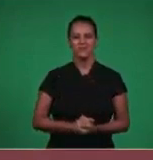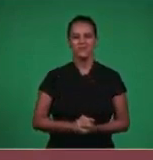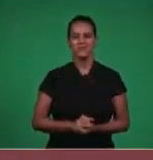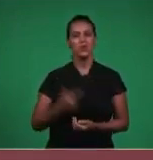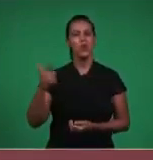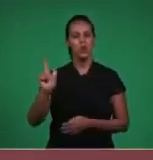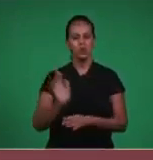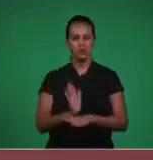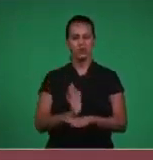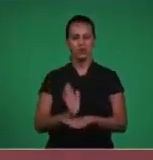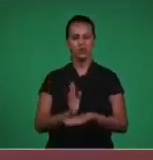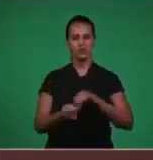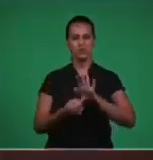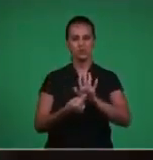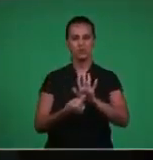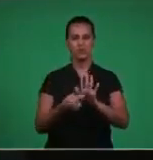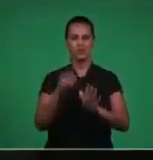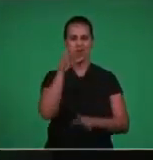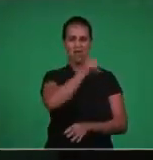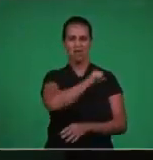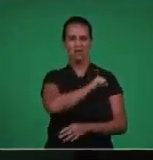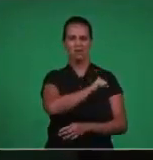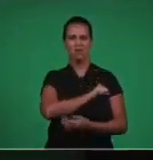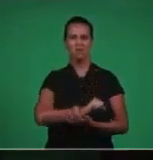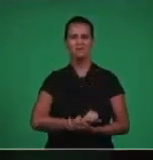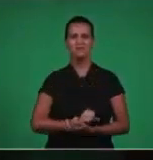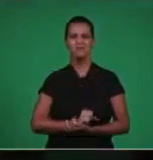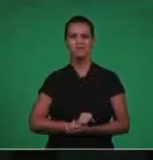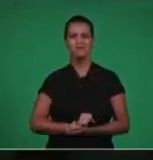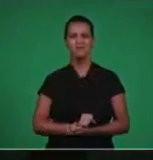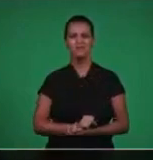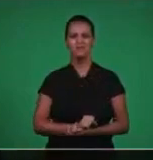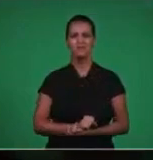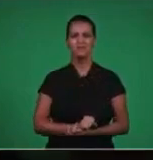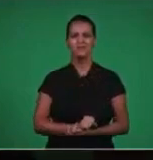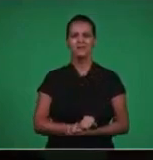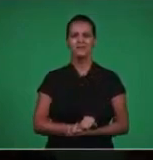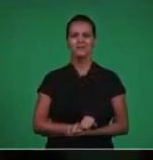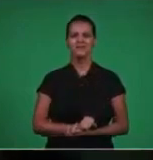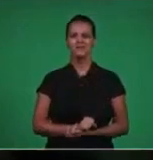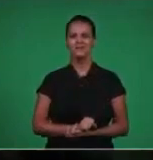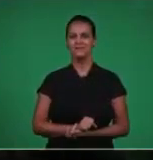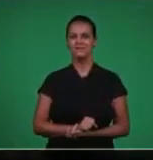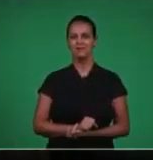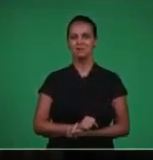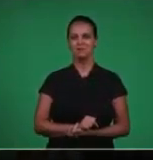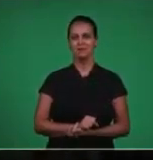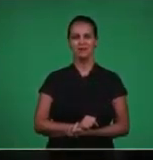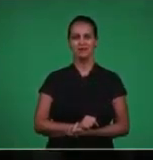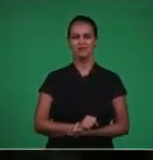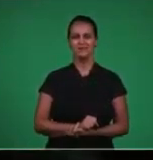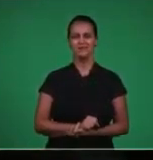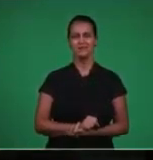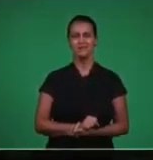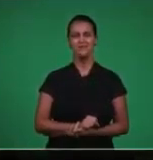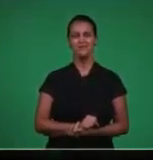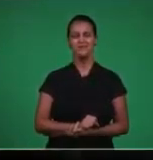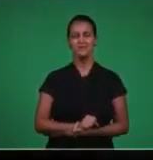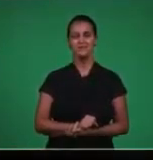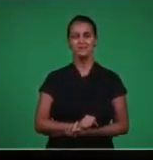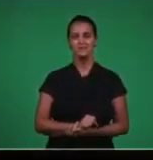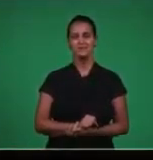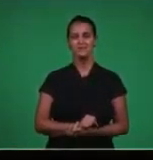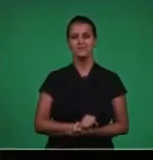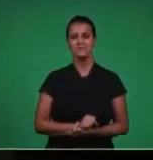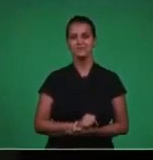próximo. Nós vamos mostrar só um pedacinho dele também. Que nós vimos a complexidade da vida no mundo microscópico. Aqui nós estamos